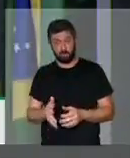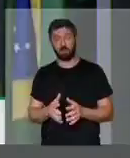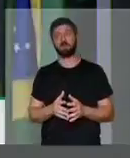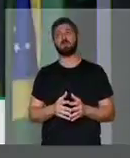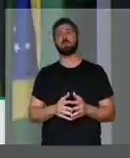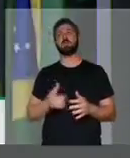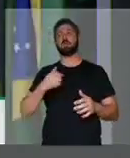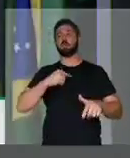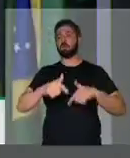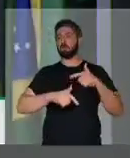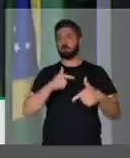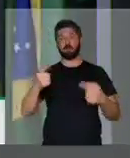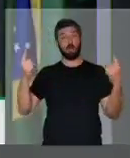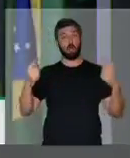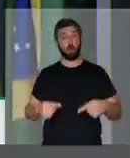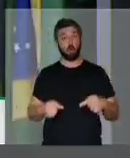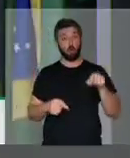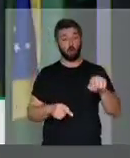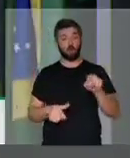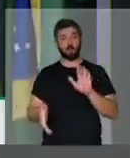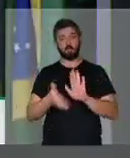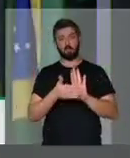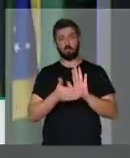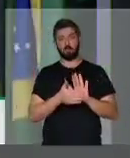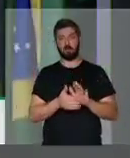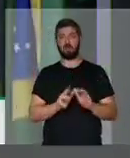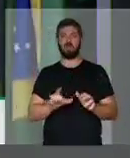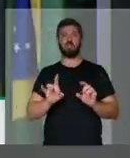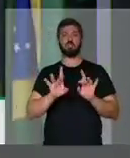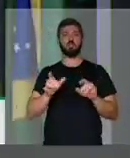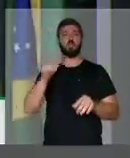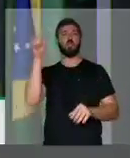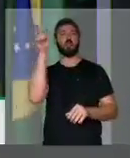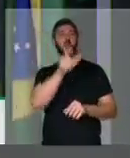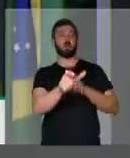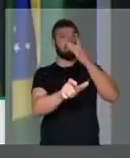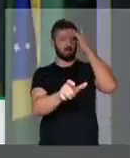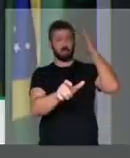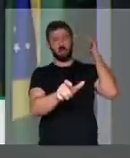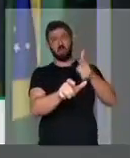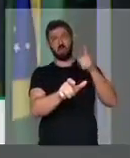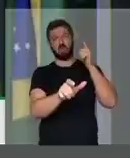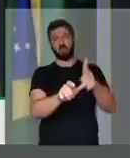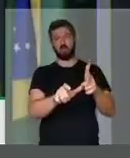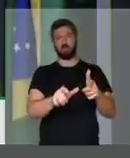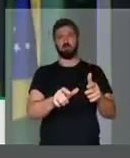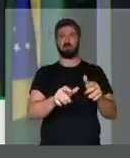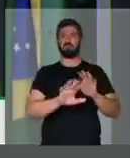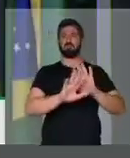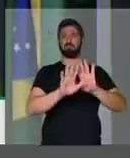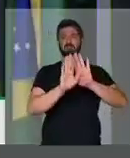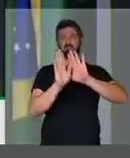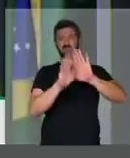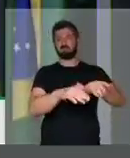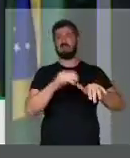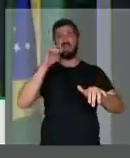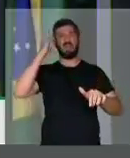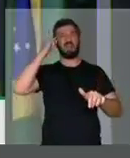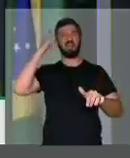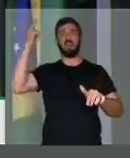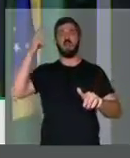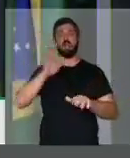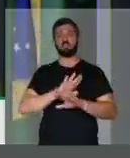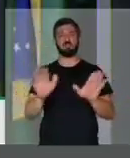tenho trabalhado contra essa proposta, não simplesmente contra uma pessoa, reitero sempre aqui, meu posicionamento não é